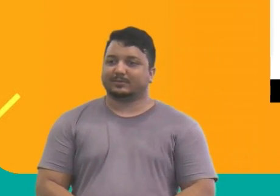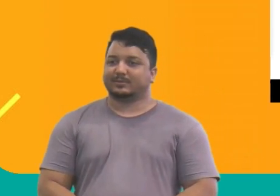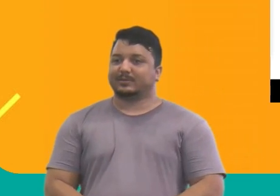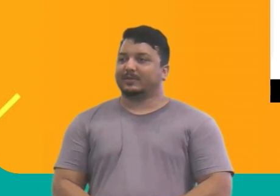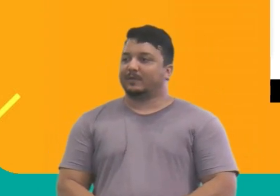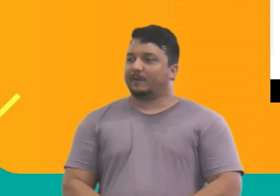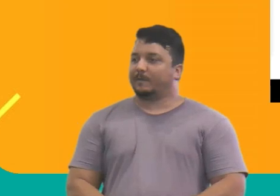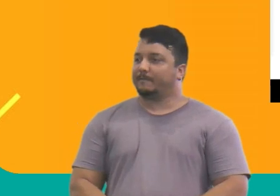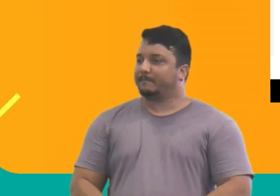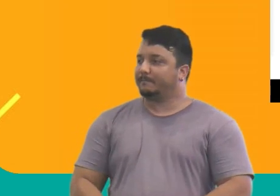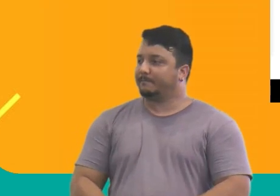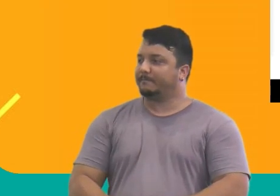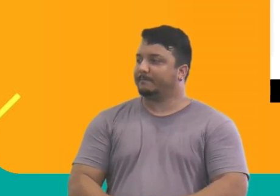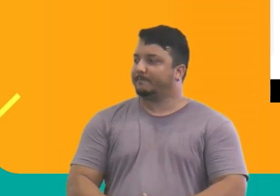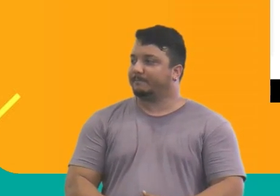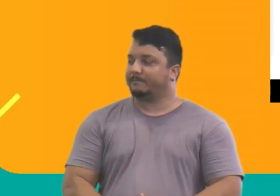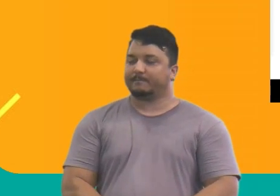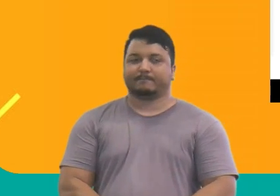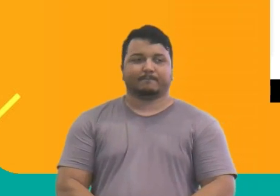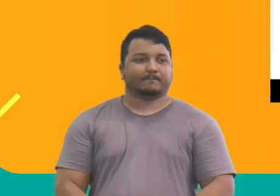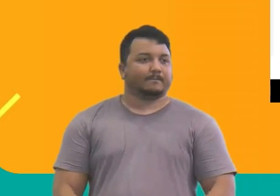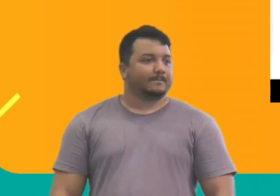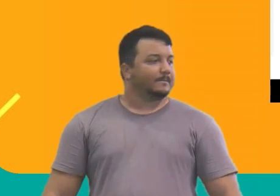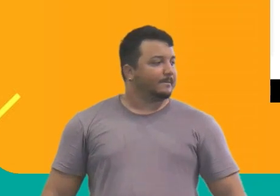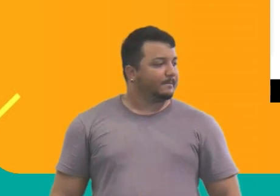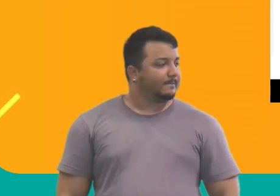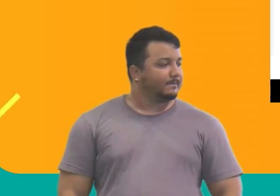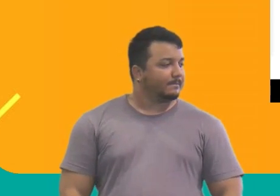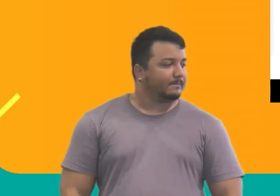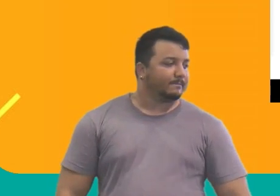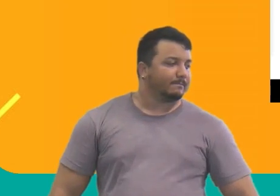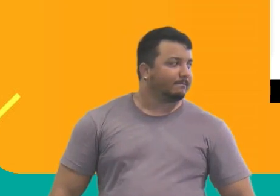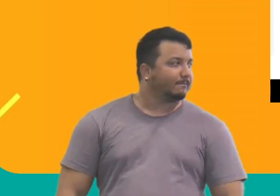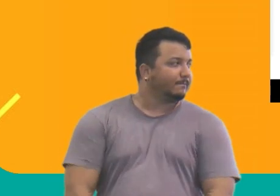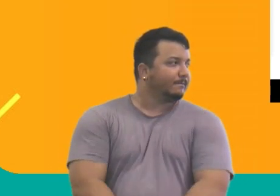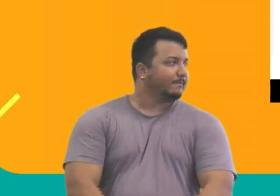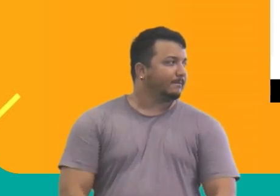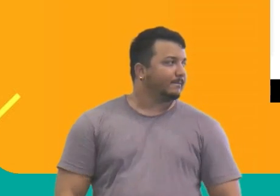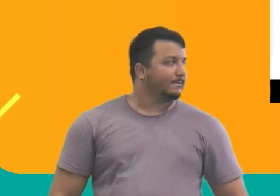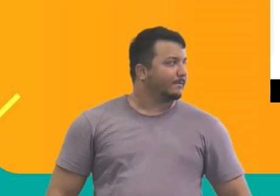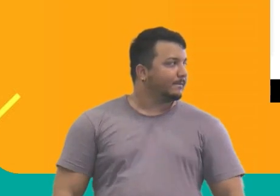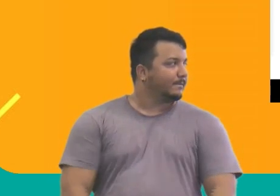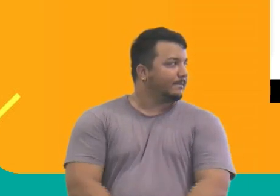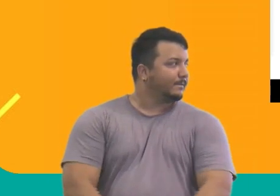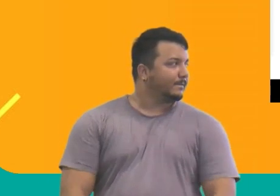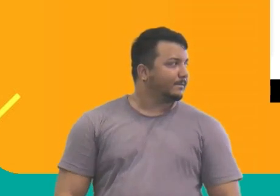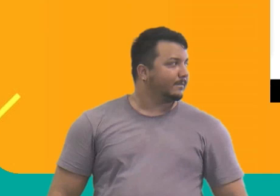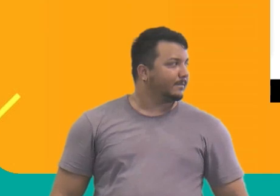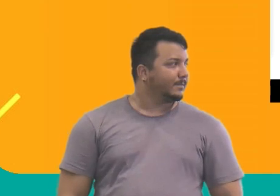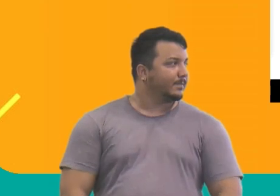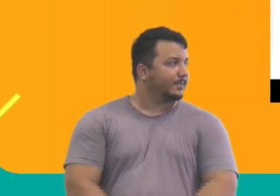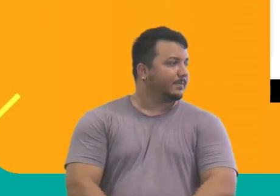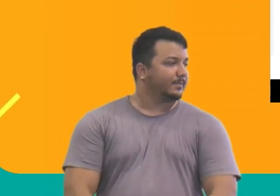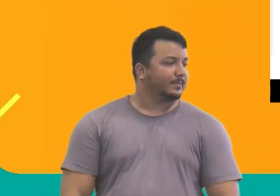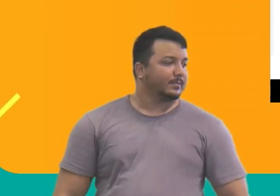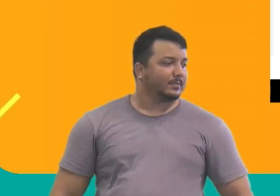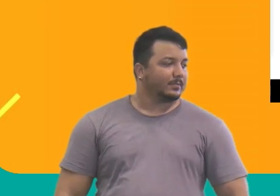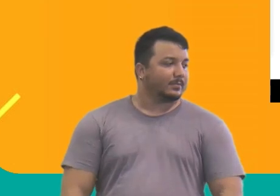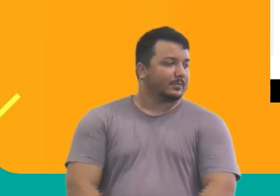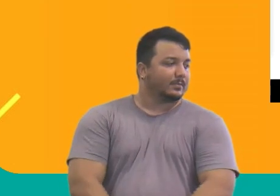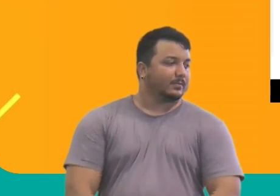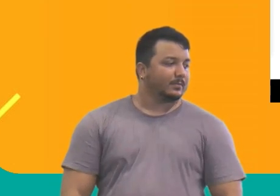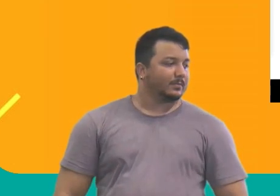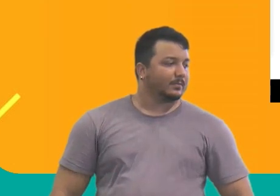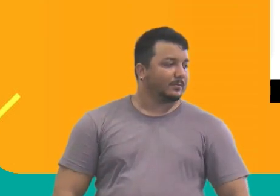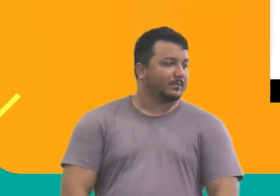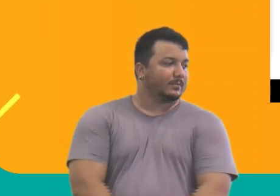né? Mas é a estratégia. Azul de molibdênio. Serve para quê? É um marcador de cor. Já